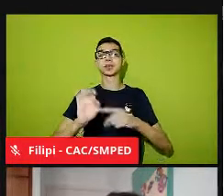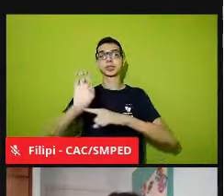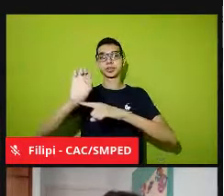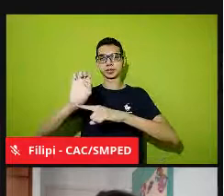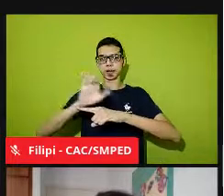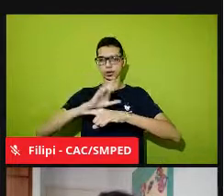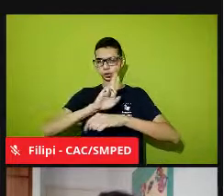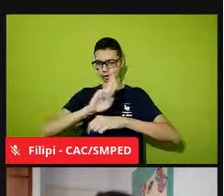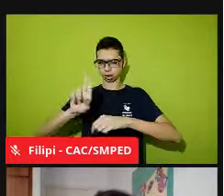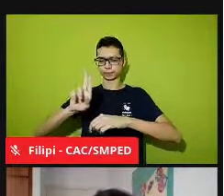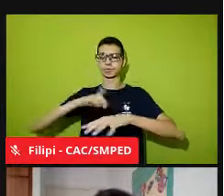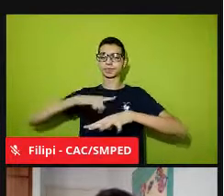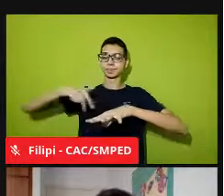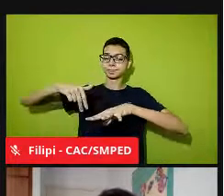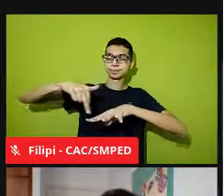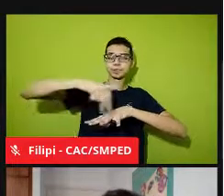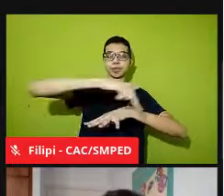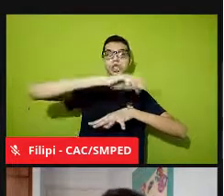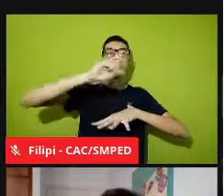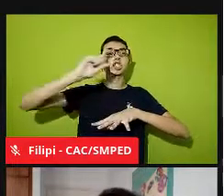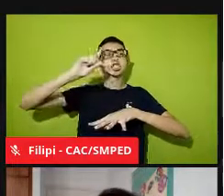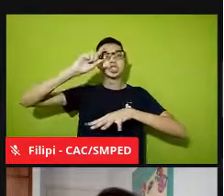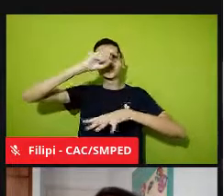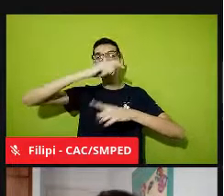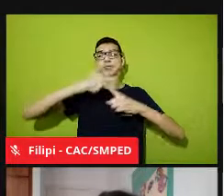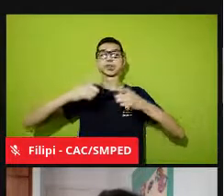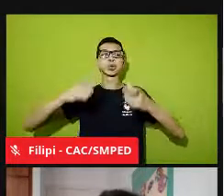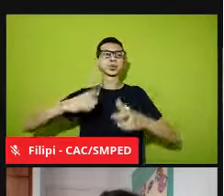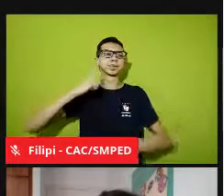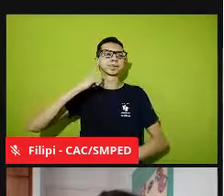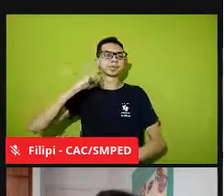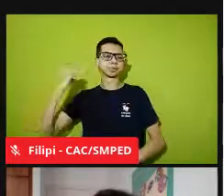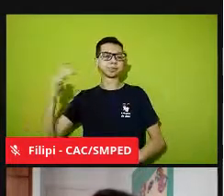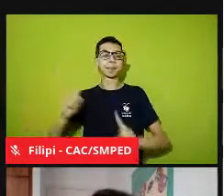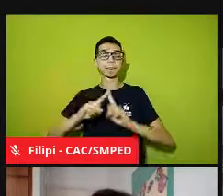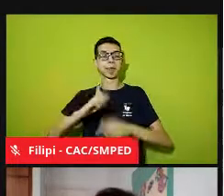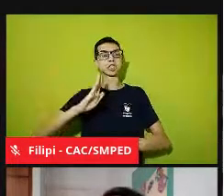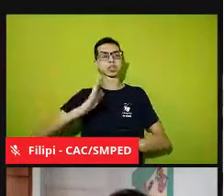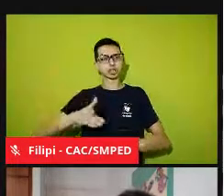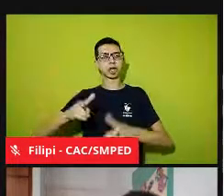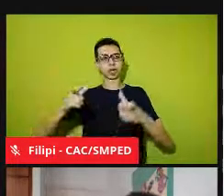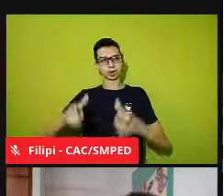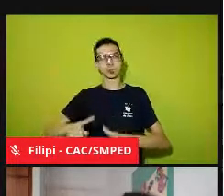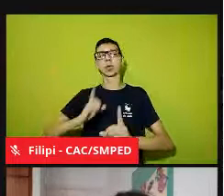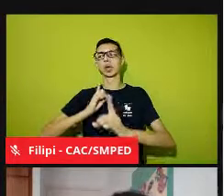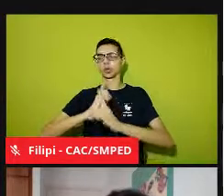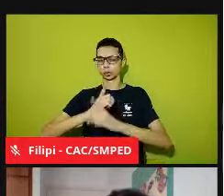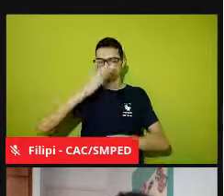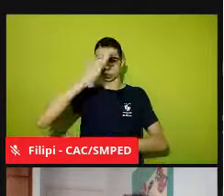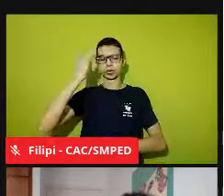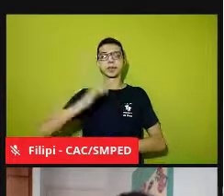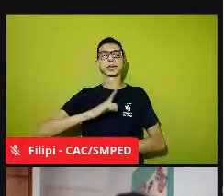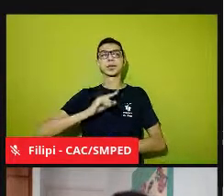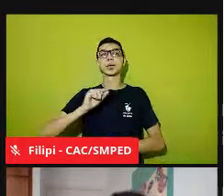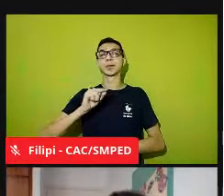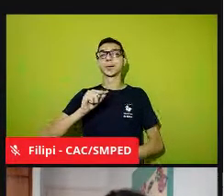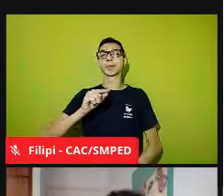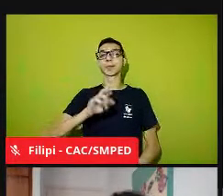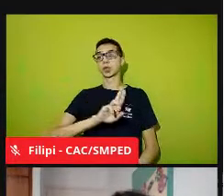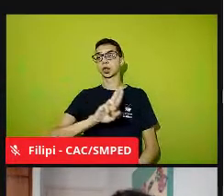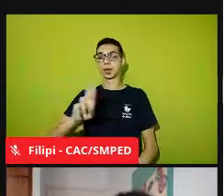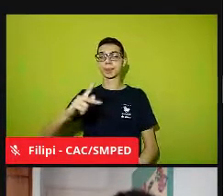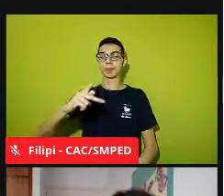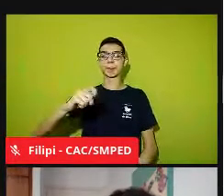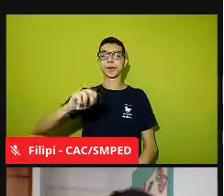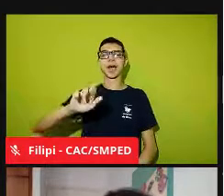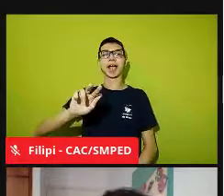estar, porque é muito barulho, etc. Mas já foi um lugar de encontro das pessoas, né? Onde tinha o Parque Dom Pedro, por exemplo, onde tem o Parque Dom Pedro, mas